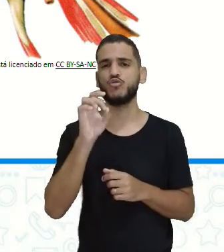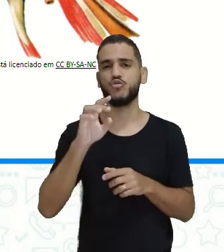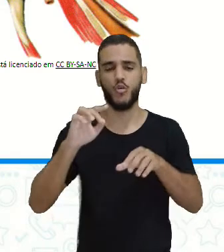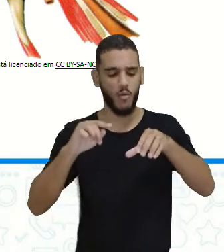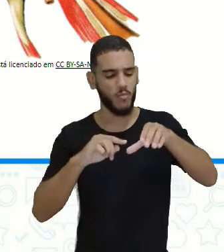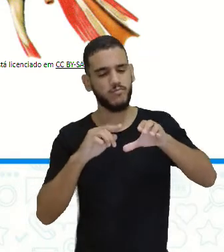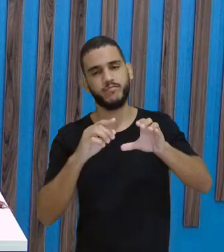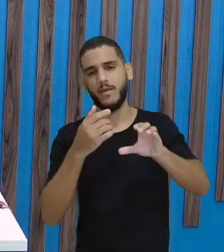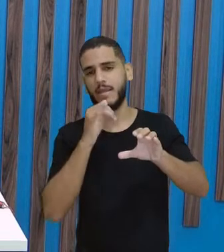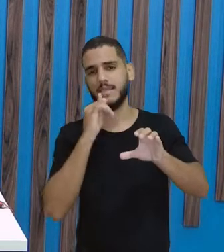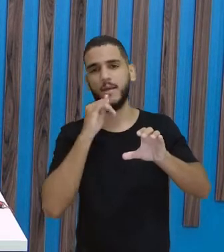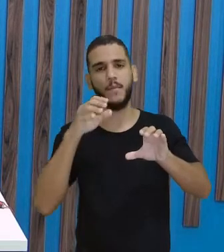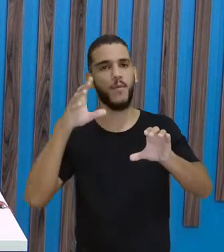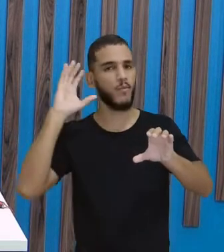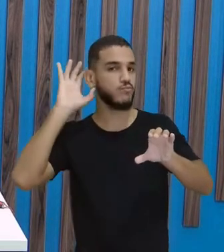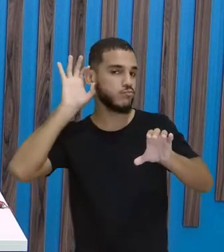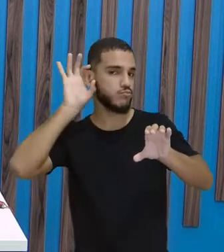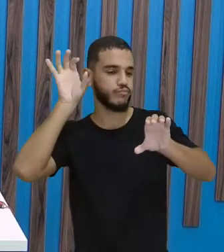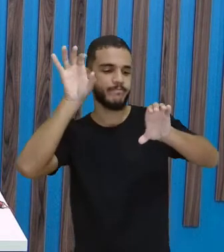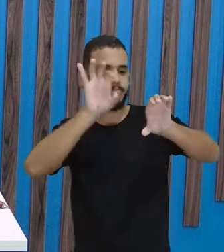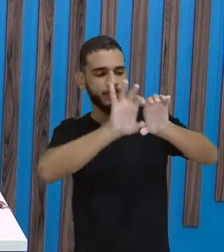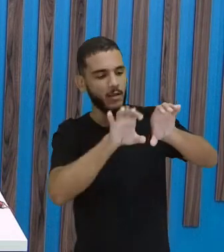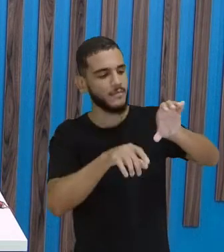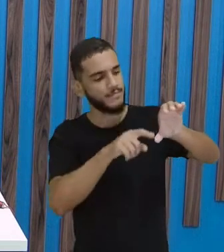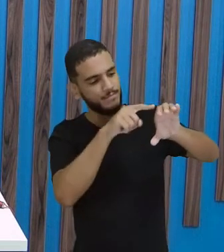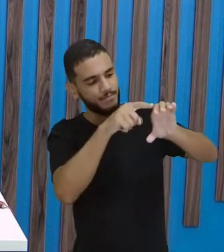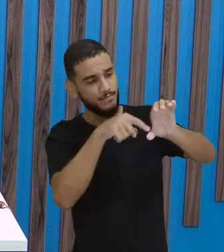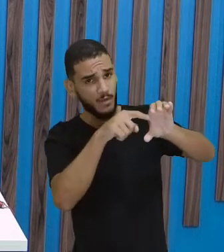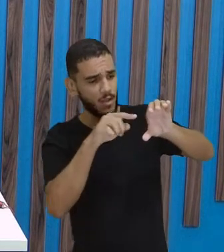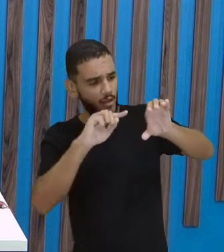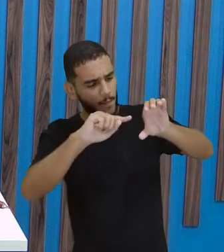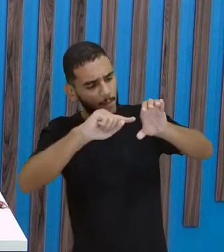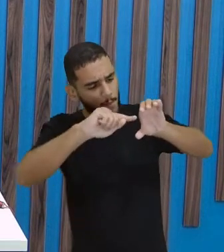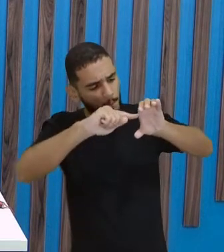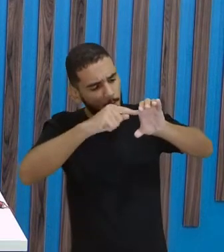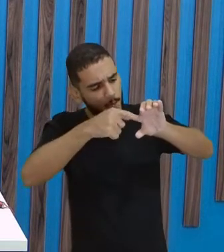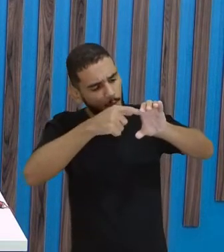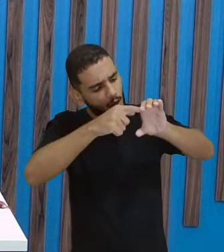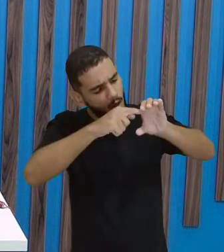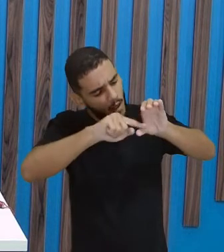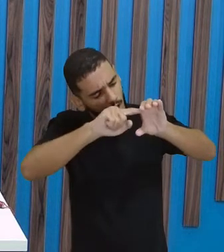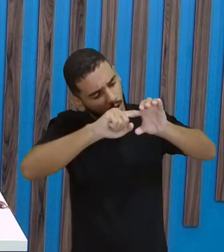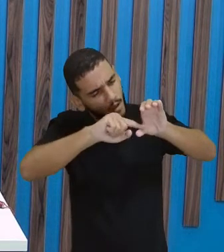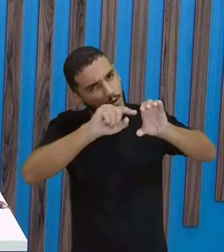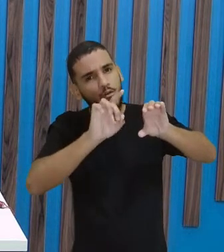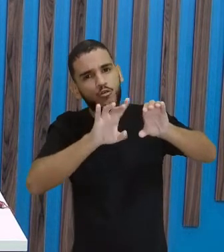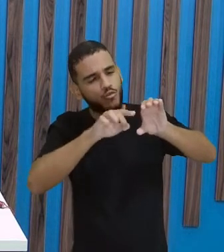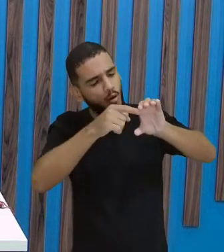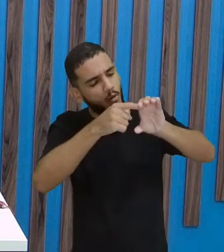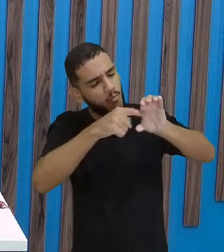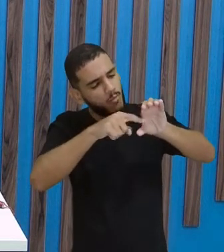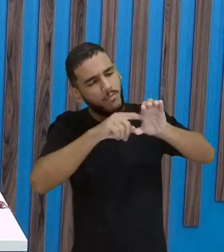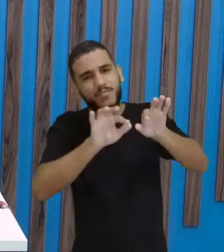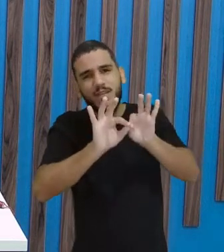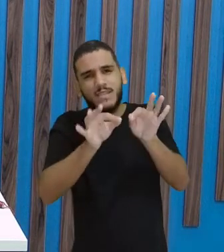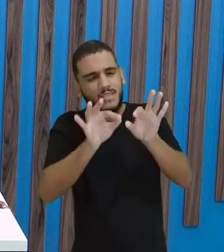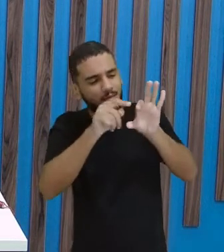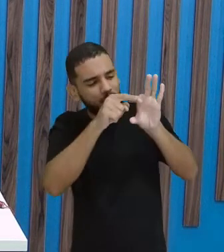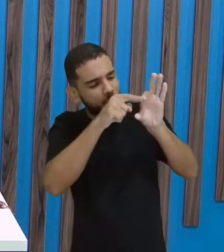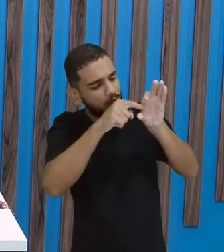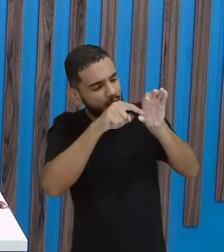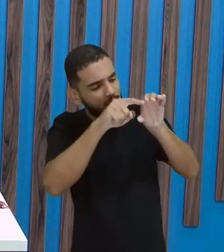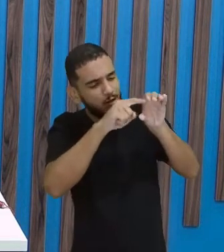tá? Você, na verdade, ao invés de tirar a sujeira, você está empurrando para dentro, né? E lembra que eu falei para vocês?